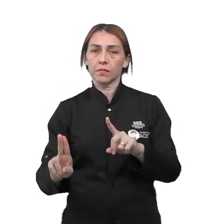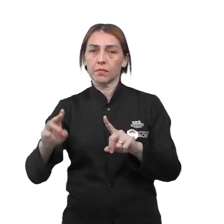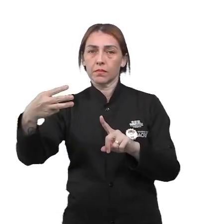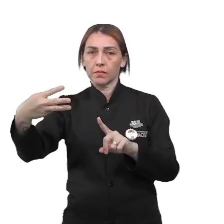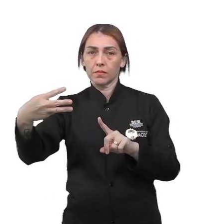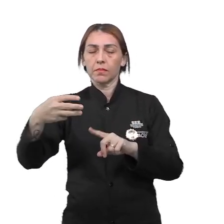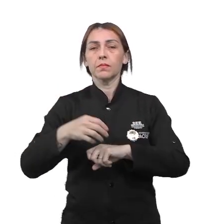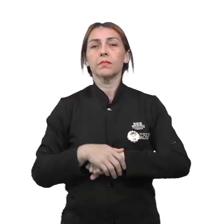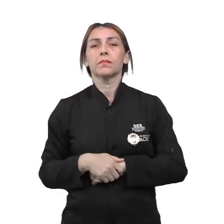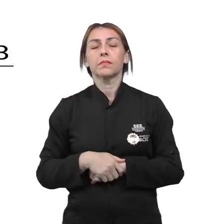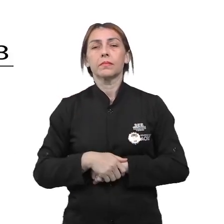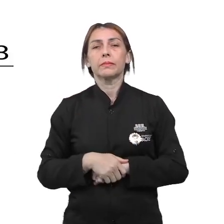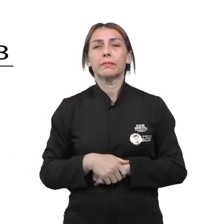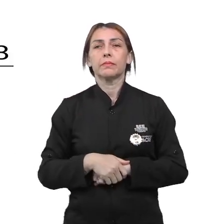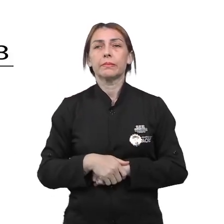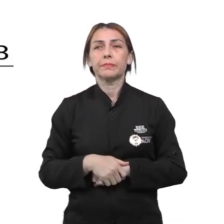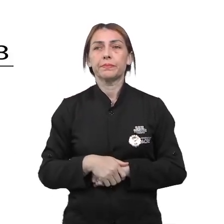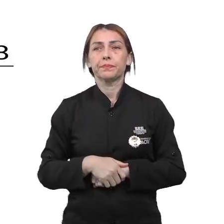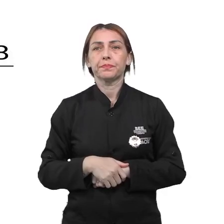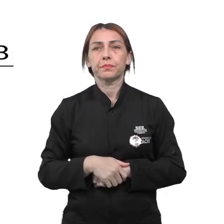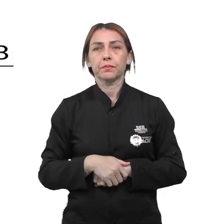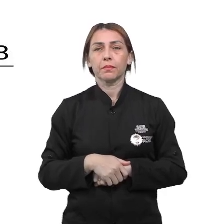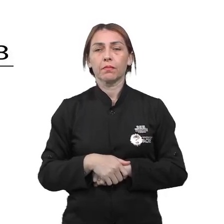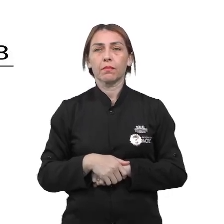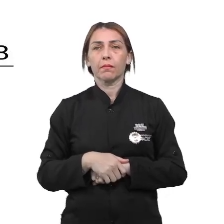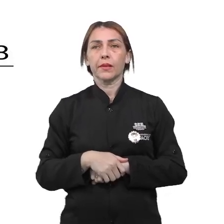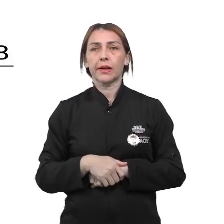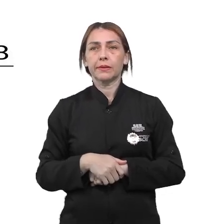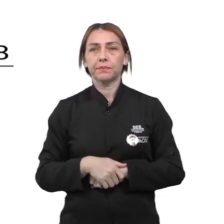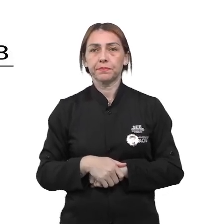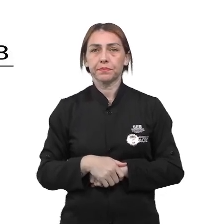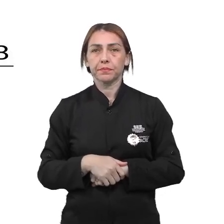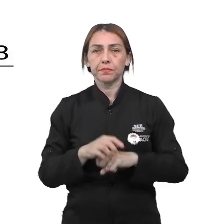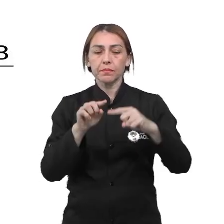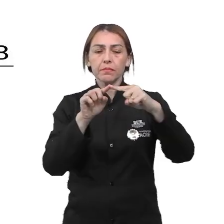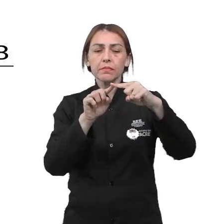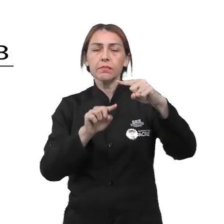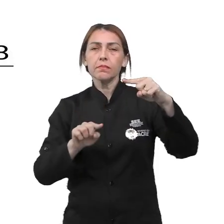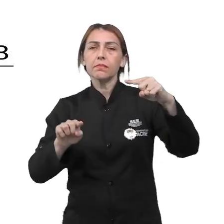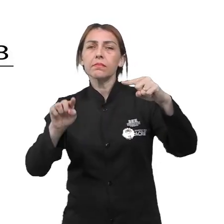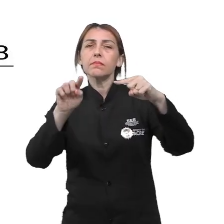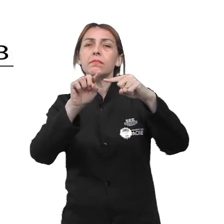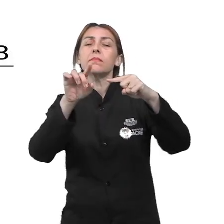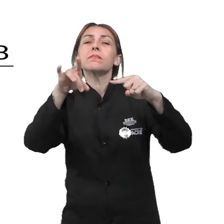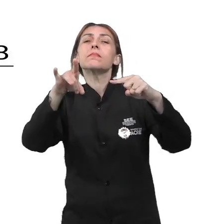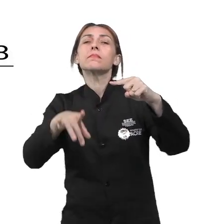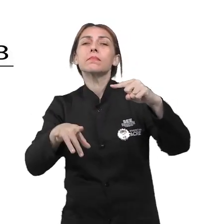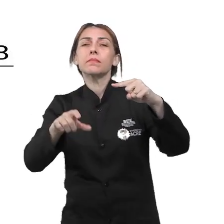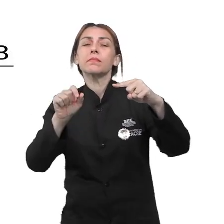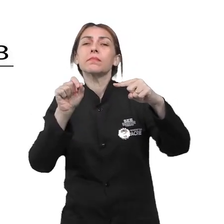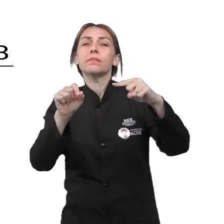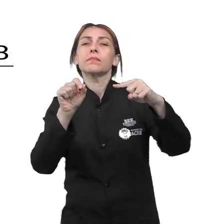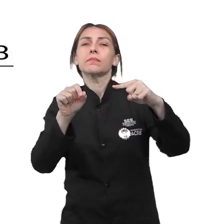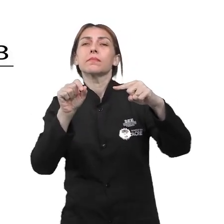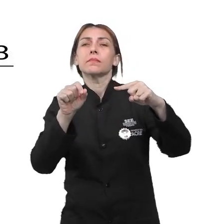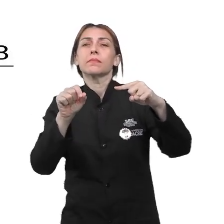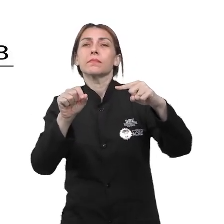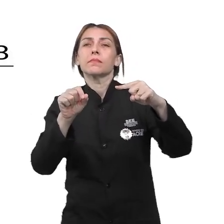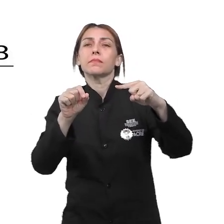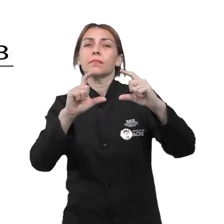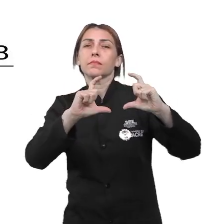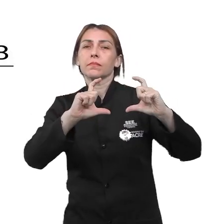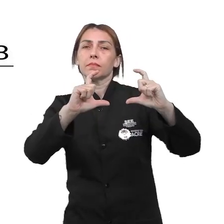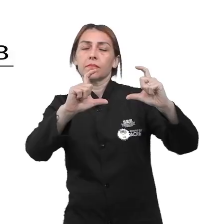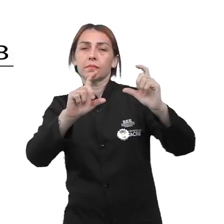50,24 unidades cúbicas, tá bom? Professor, e a esfera, que é o último a ser trabalhado? A esfera, ela vai ser trabalhada nessa fórmula aqui,